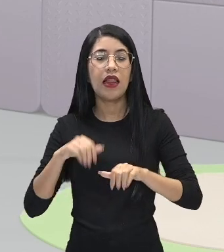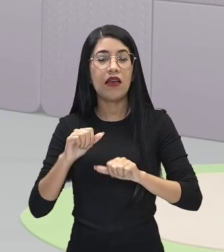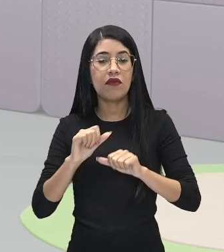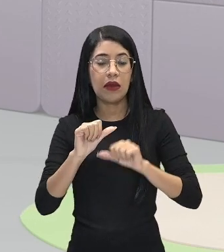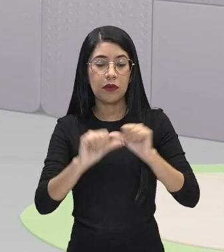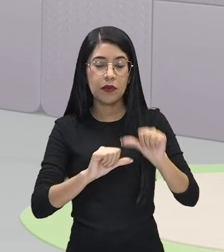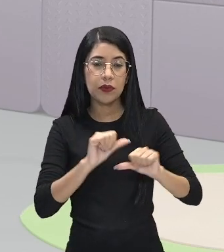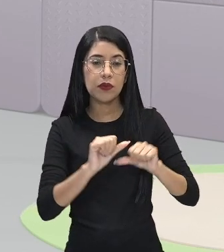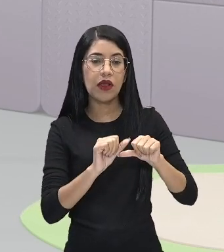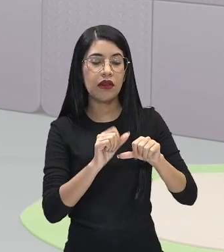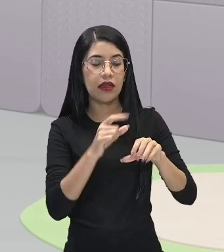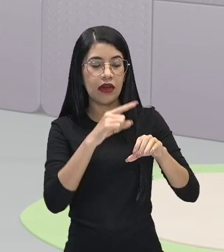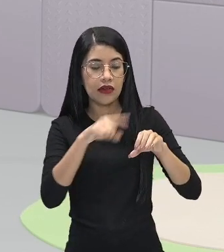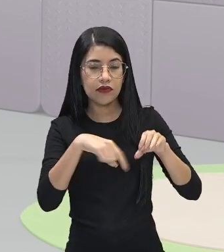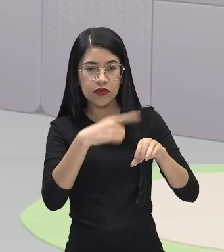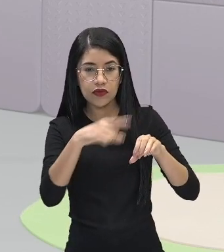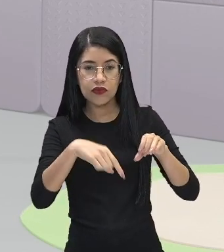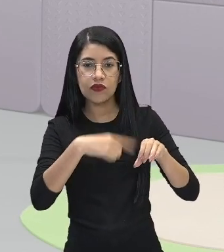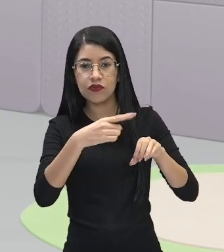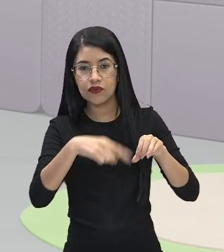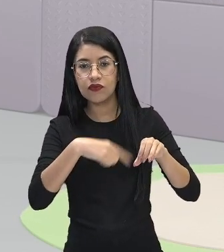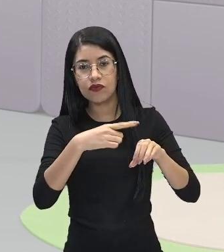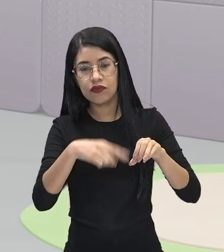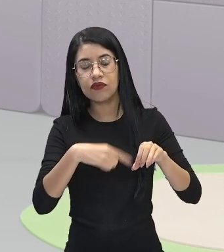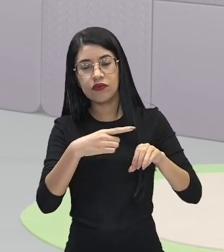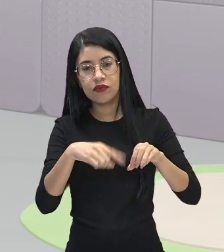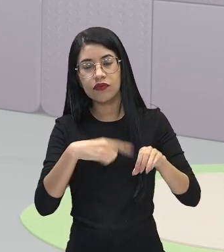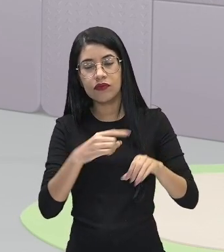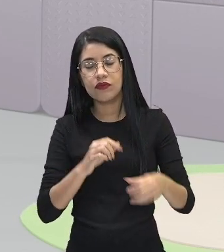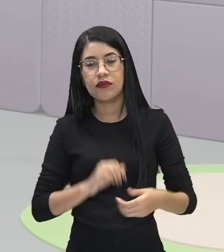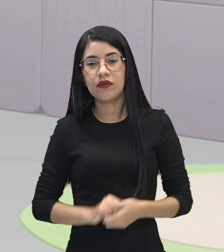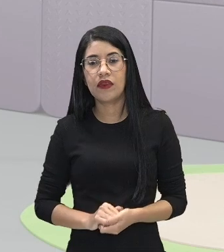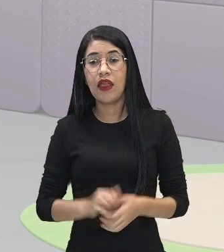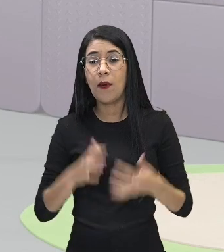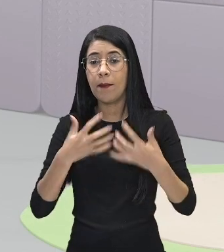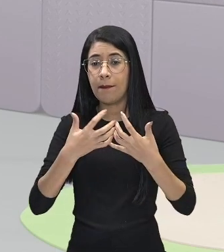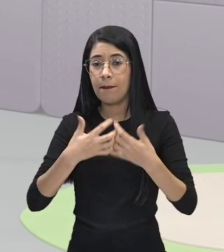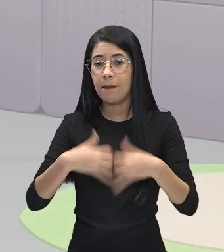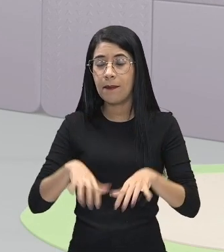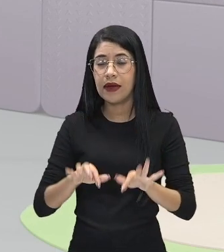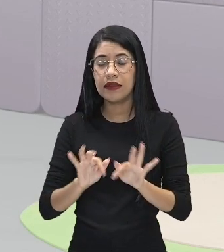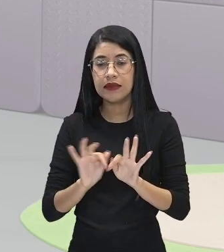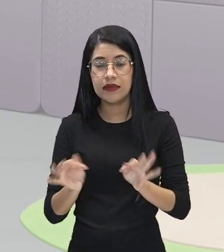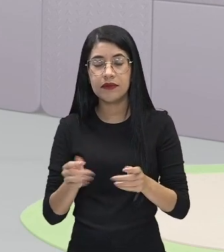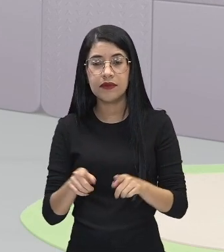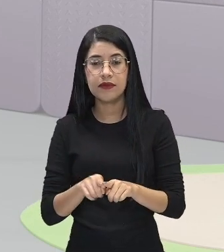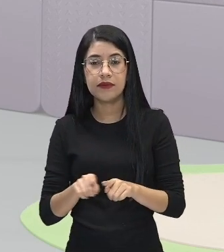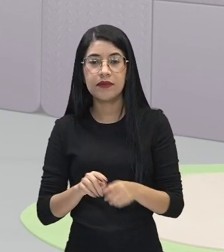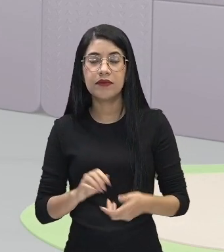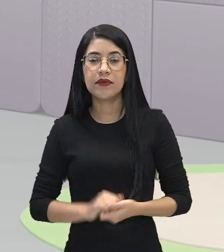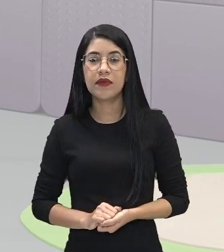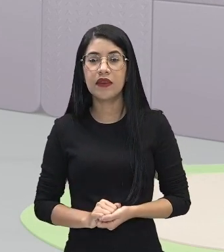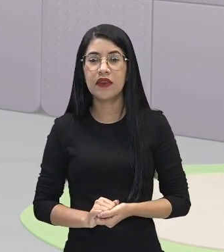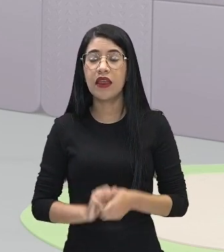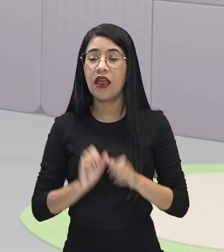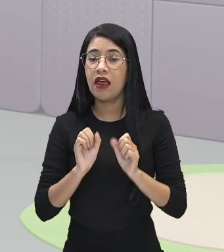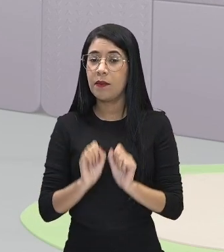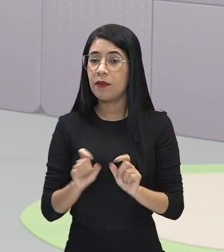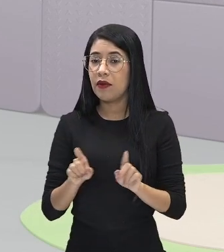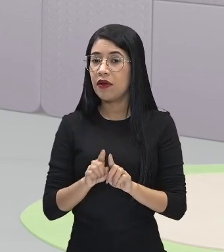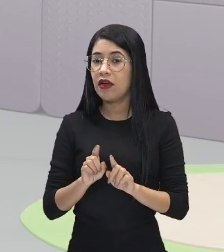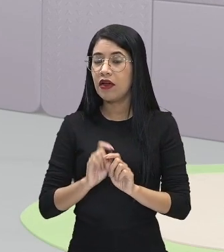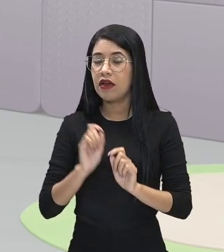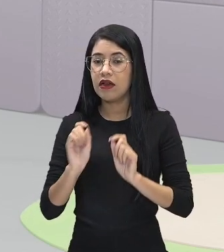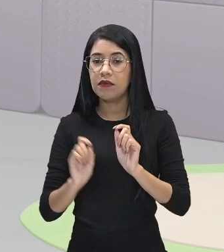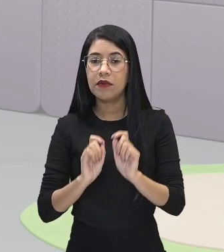transmitida para essas peças. E essas peças vão funcionar aí como uma máquina simples, né? Ou ela pode também ser considerada como